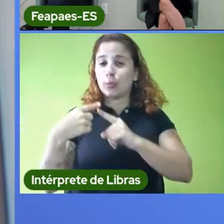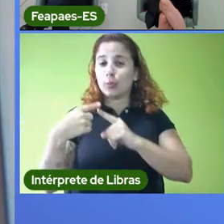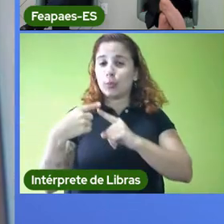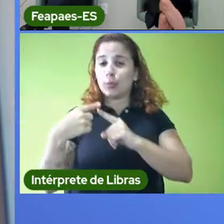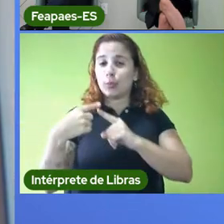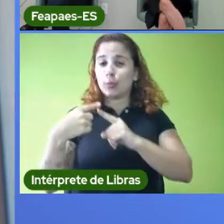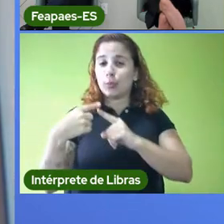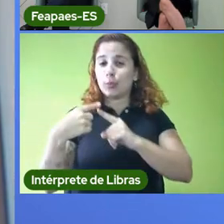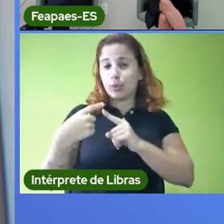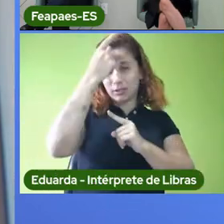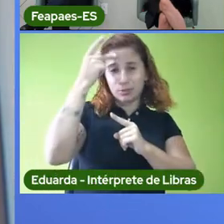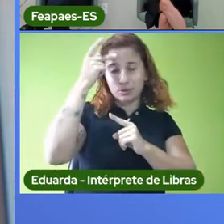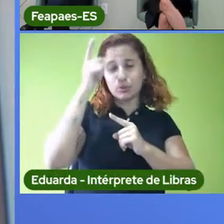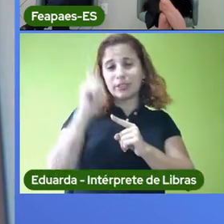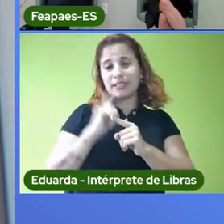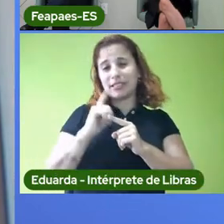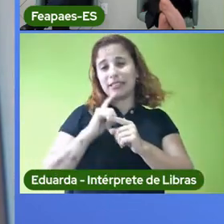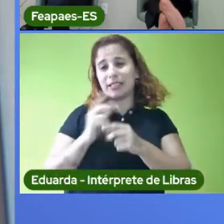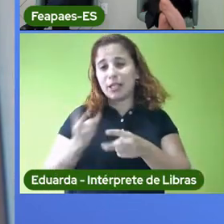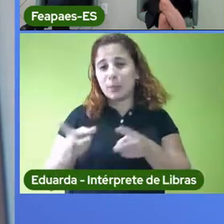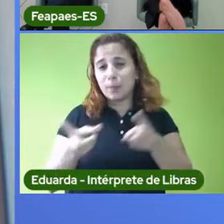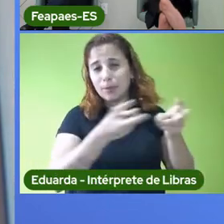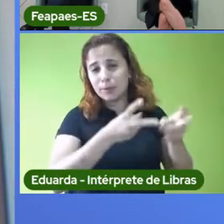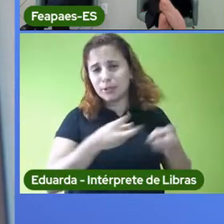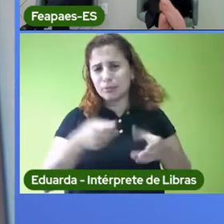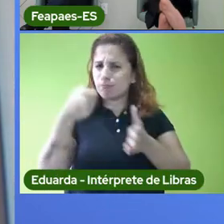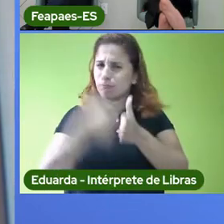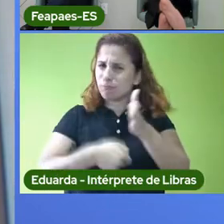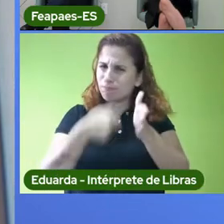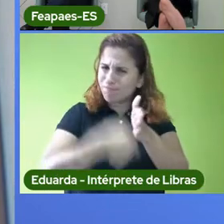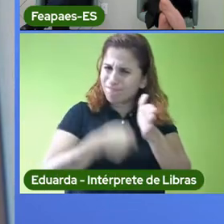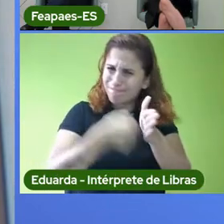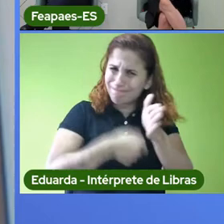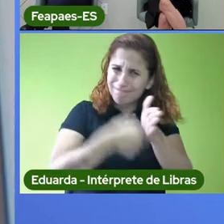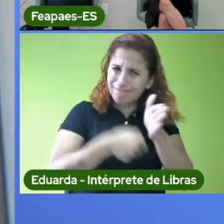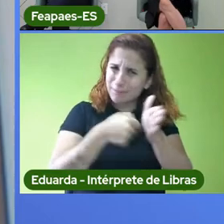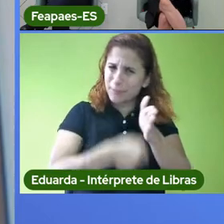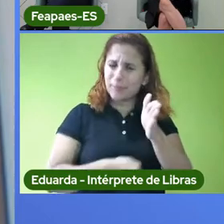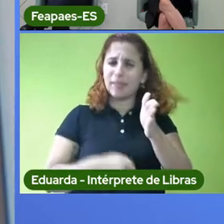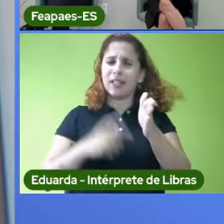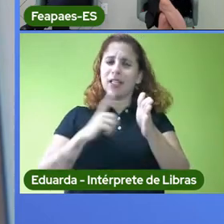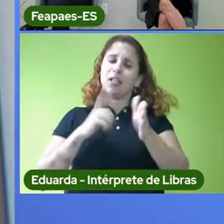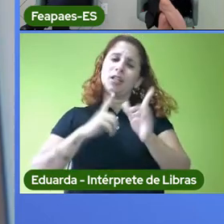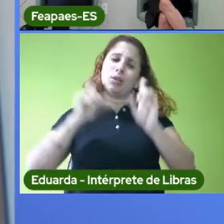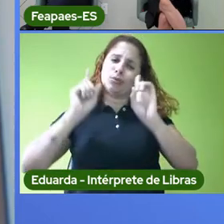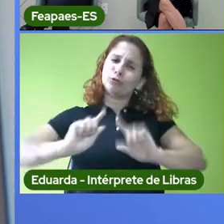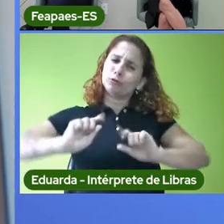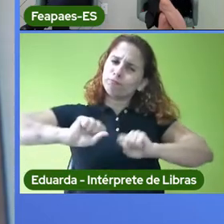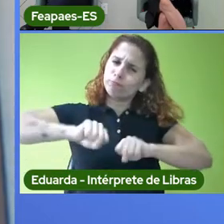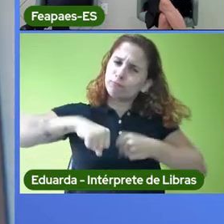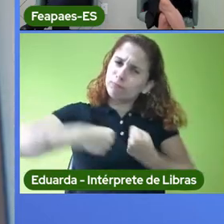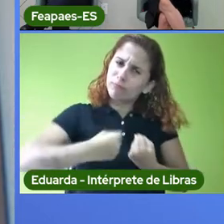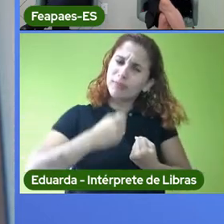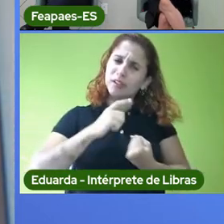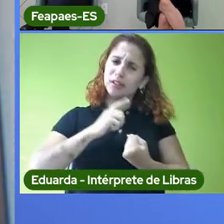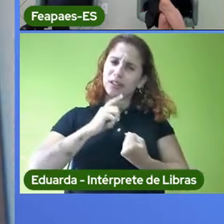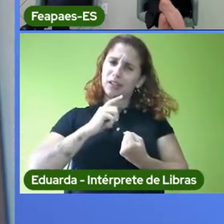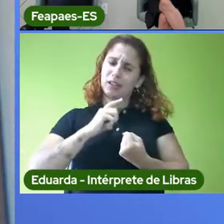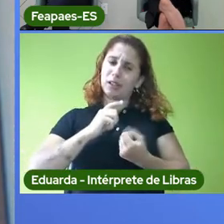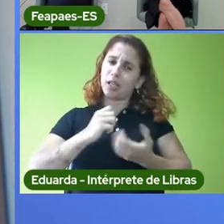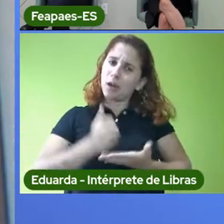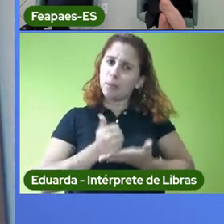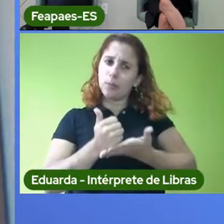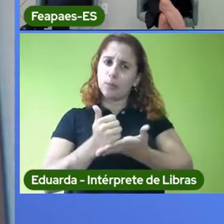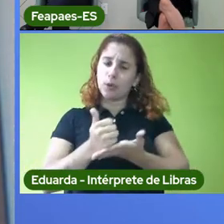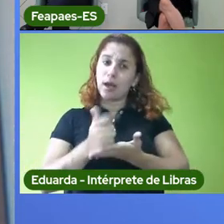essas dificuldades pelas barreiras enfrentadas em converter esses direitos, esses bens, esses recursos em aquilo que é